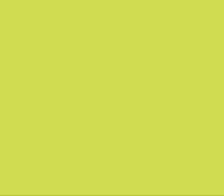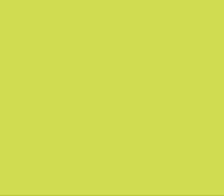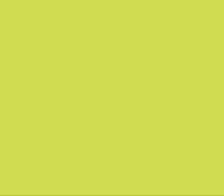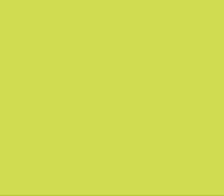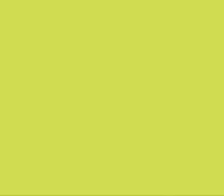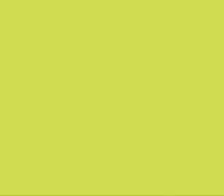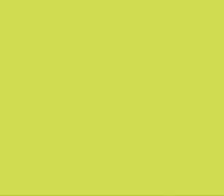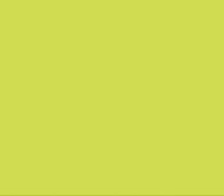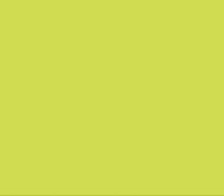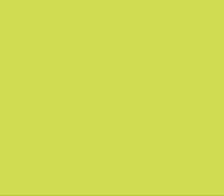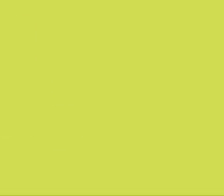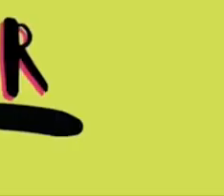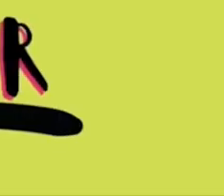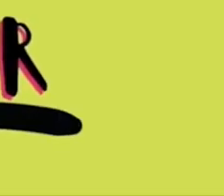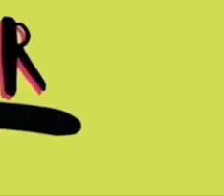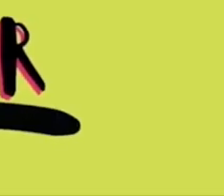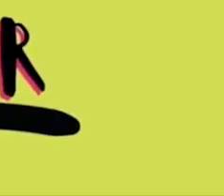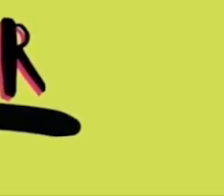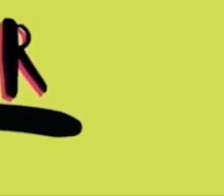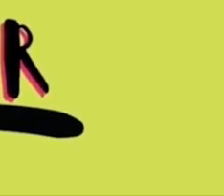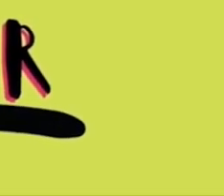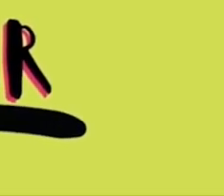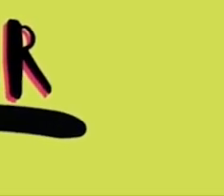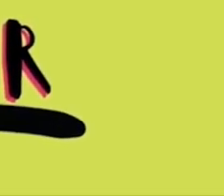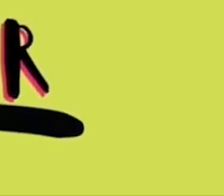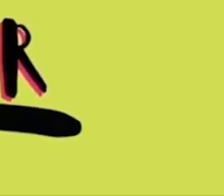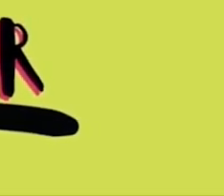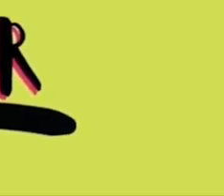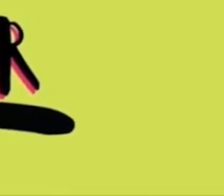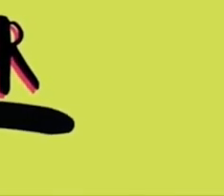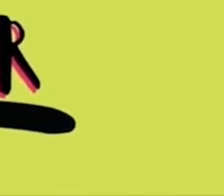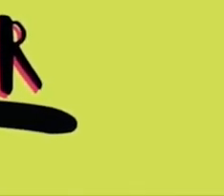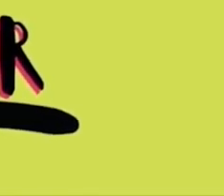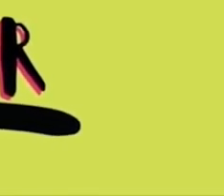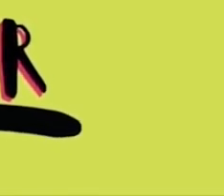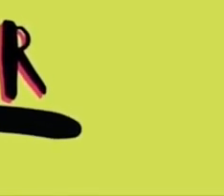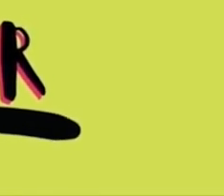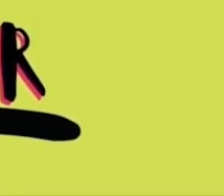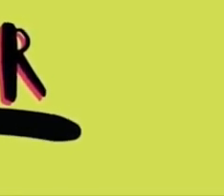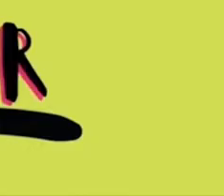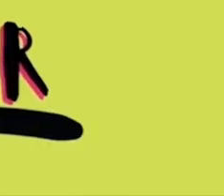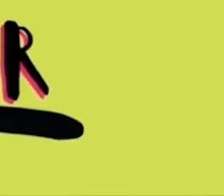Não vão mais conseguir me anular, me calar.